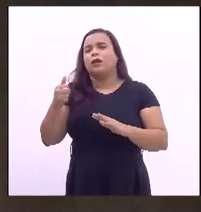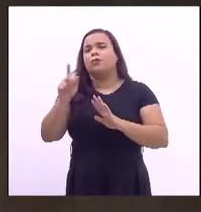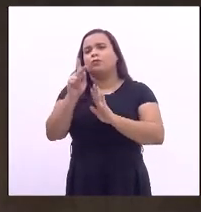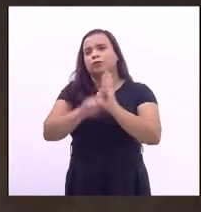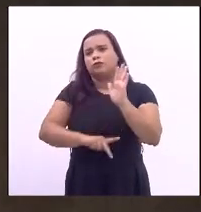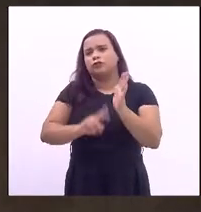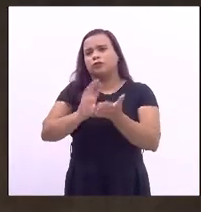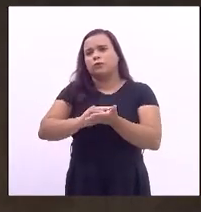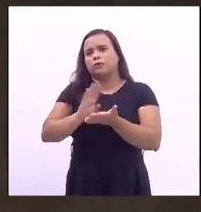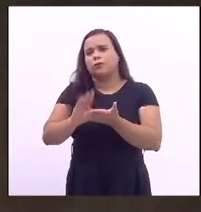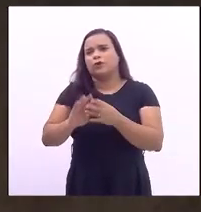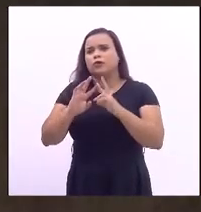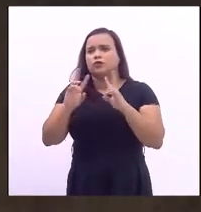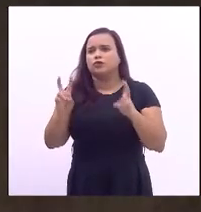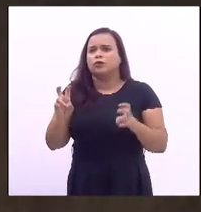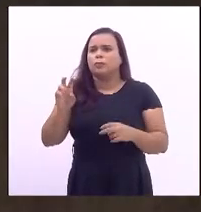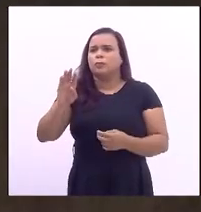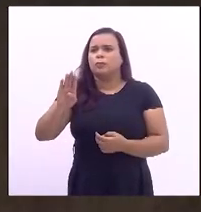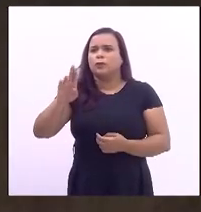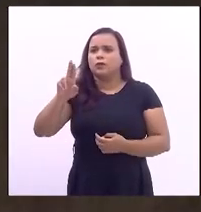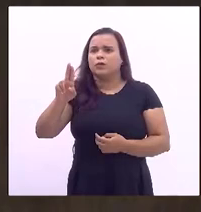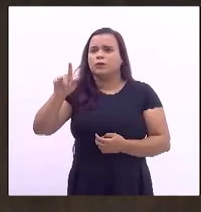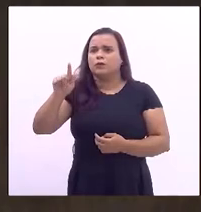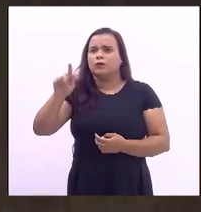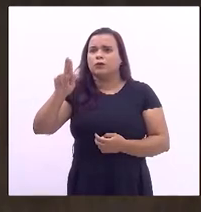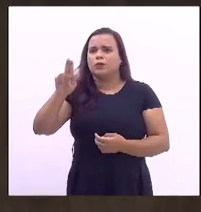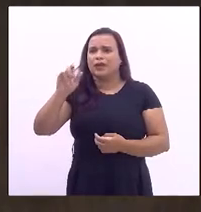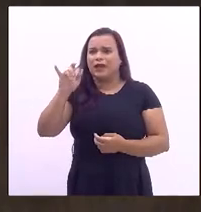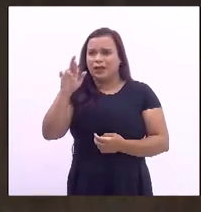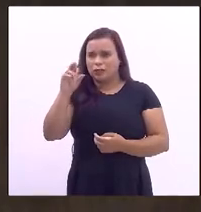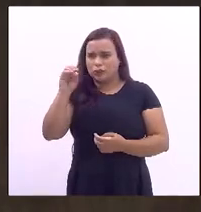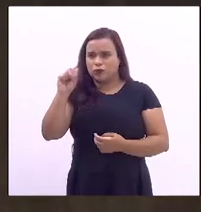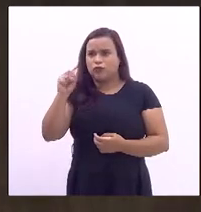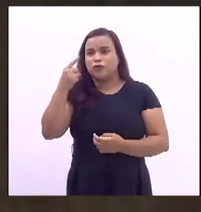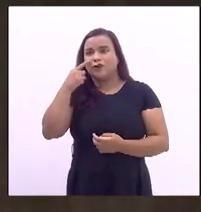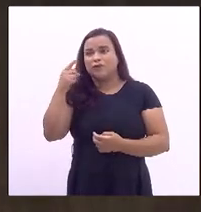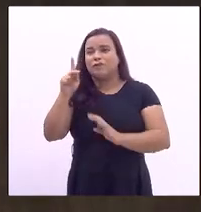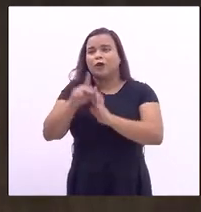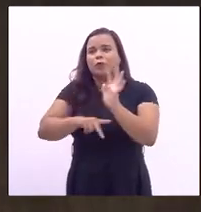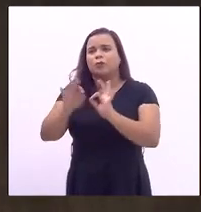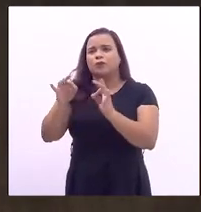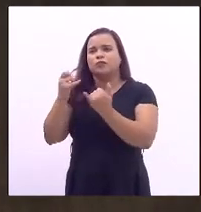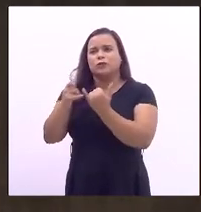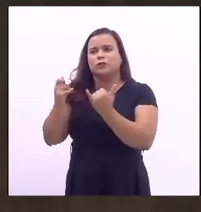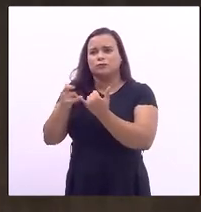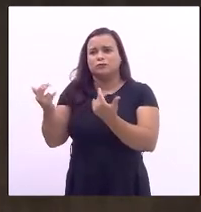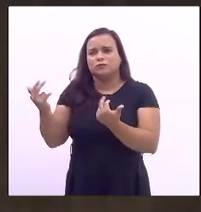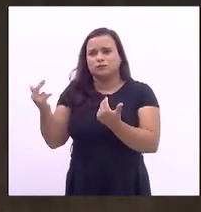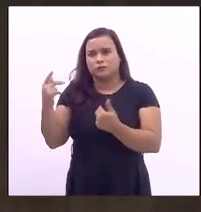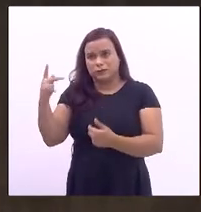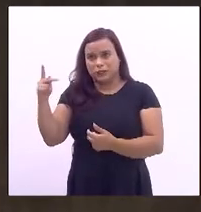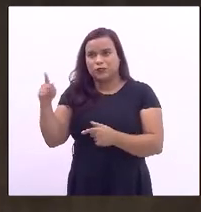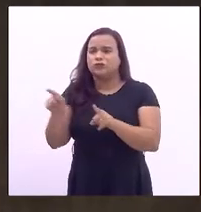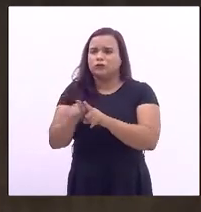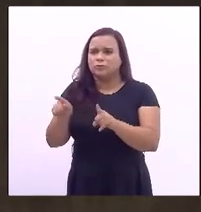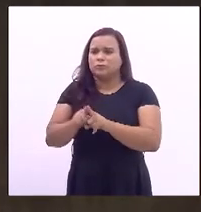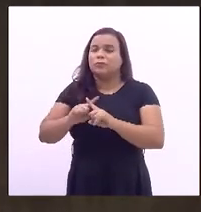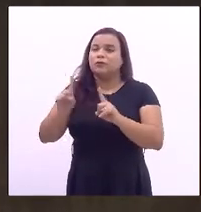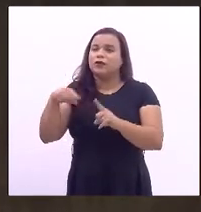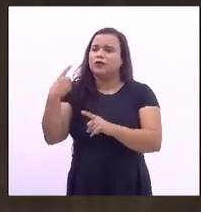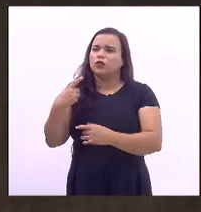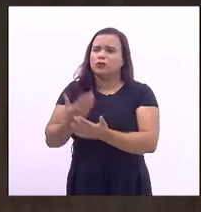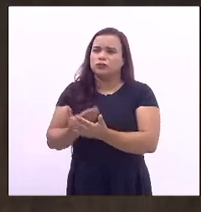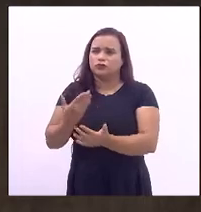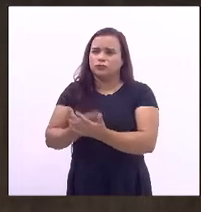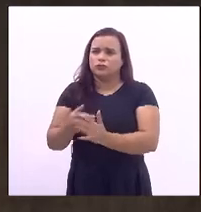bugueiros para resolvermos uma similaridade de um projeto que eles também tinham mas foi visto e estudado que os